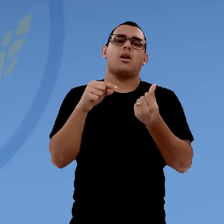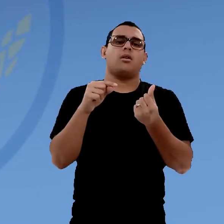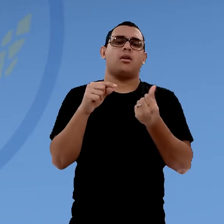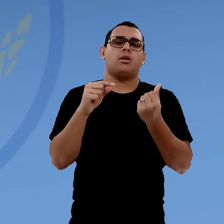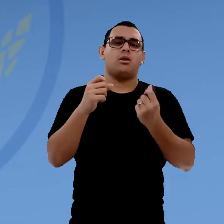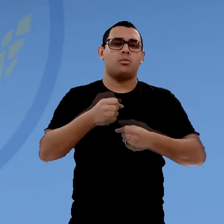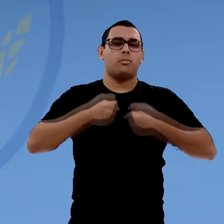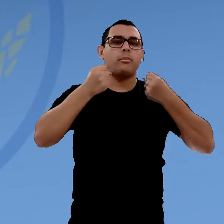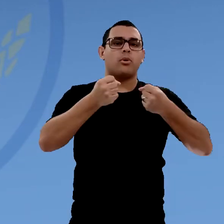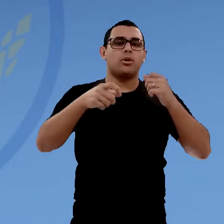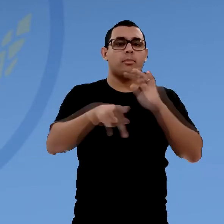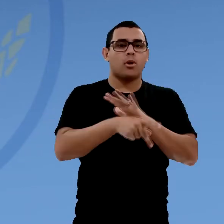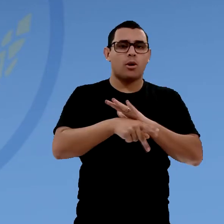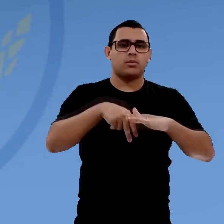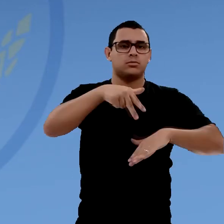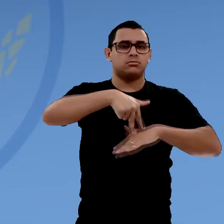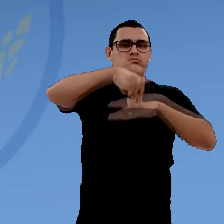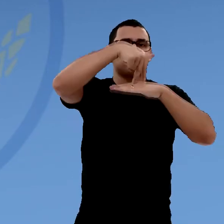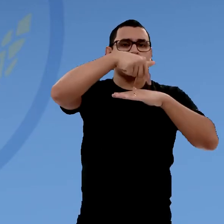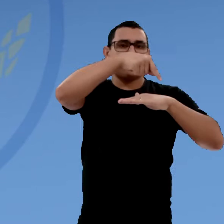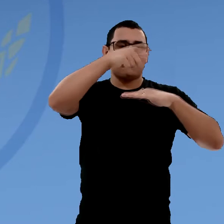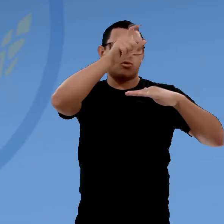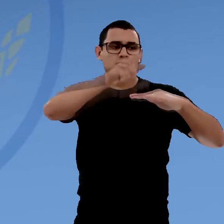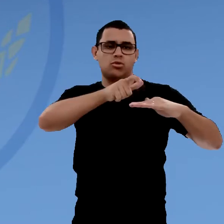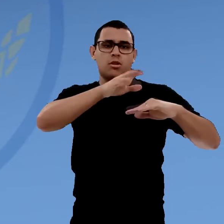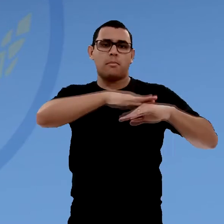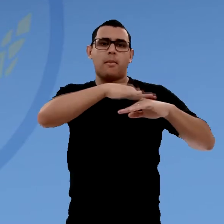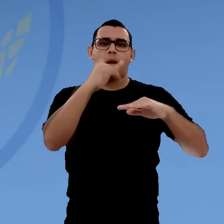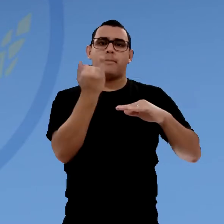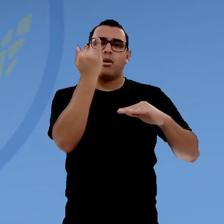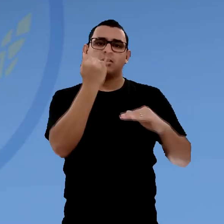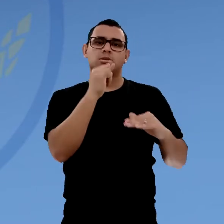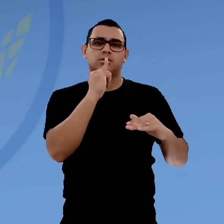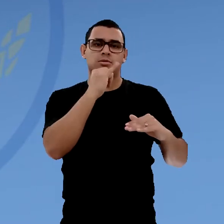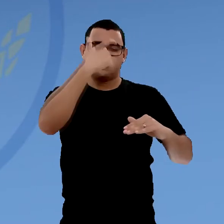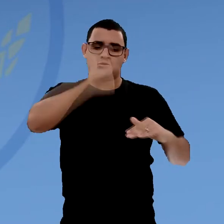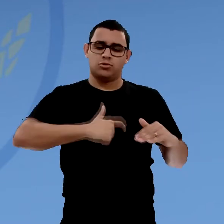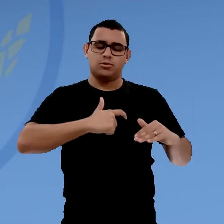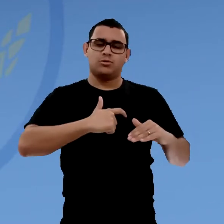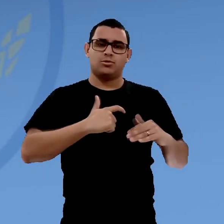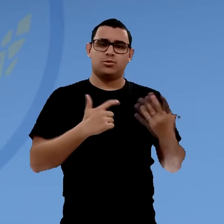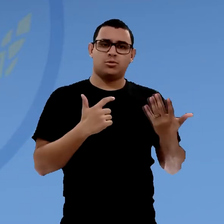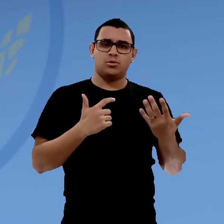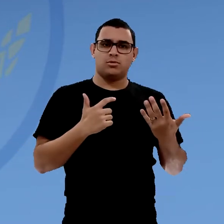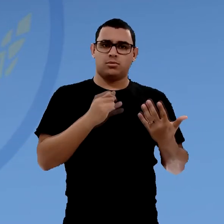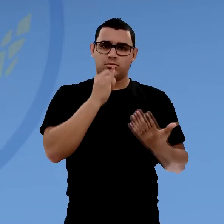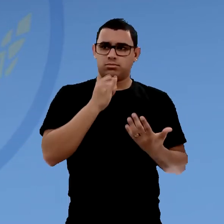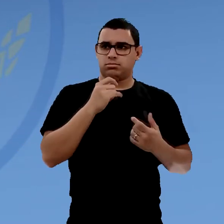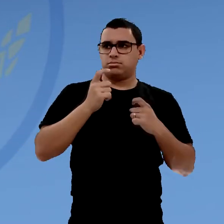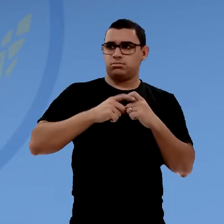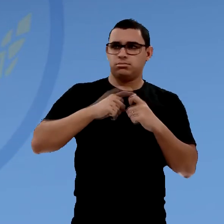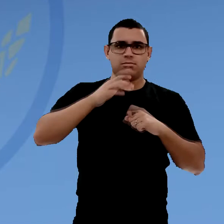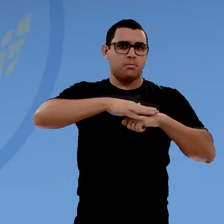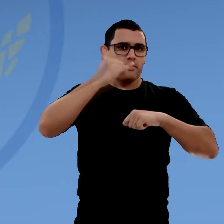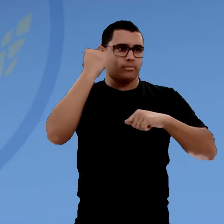social, que é a posição ocupada pelo indivíduo naquele espaço social. Que posição é essa? Uma posição de